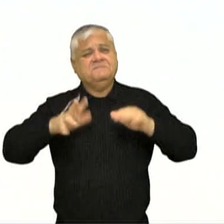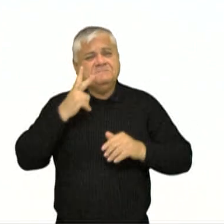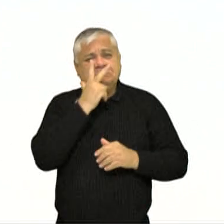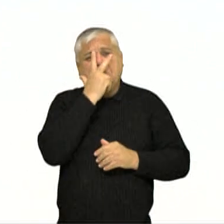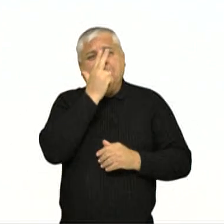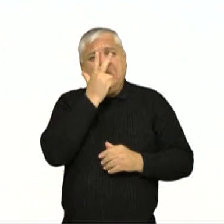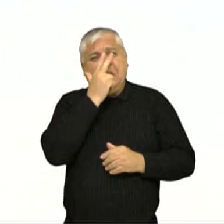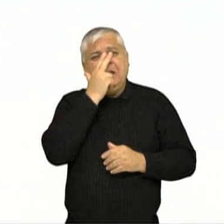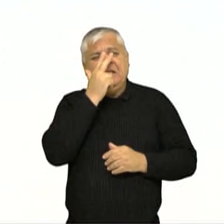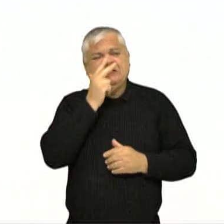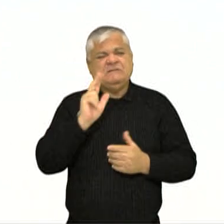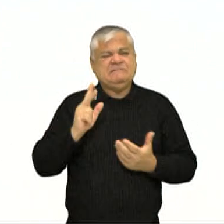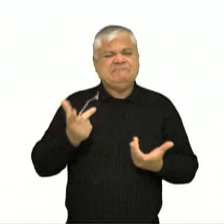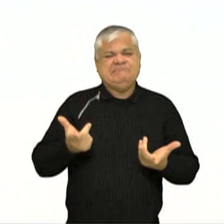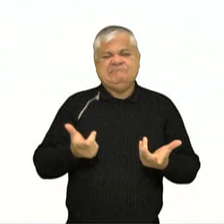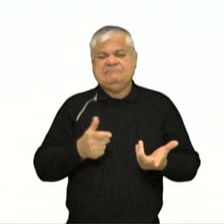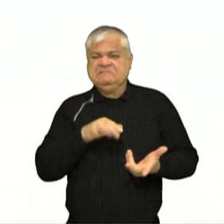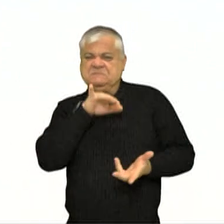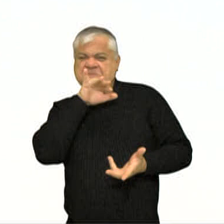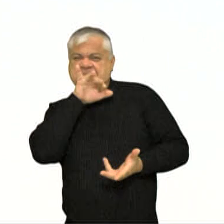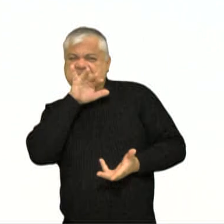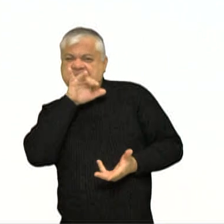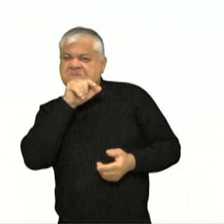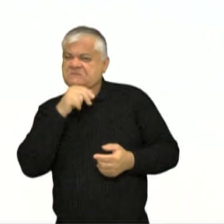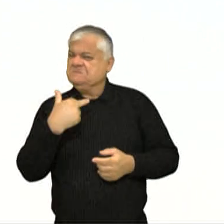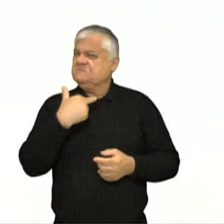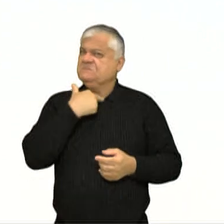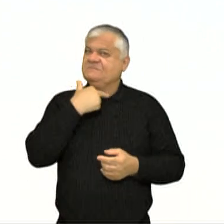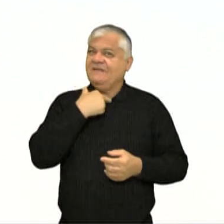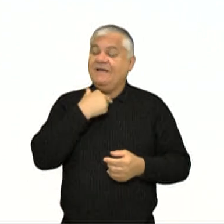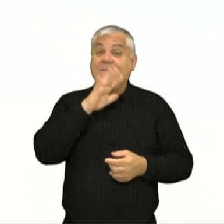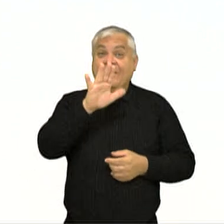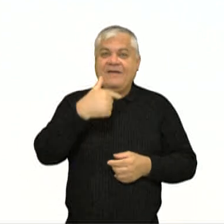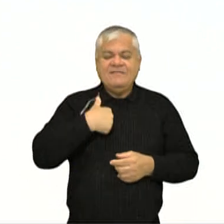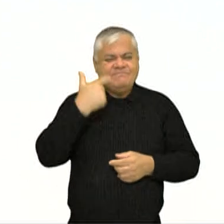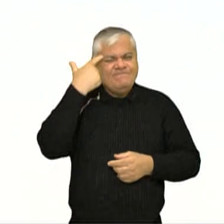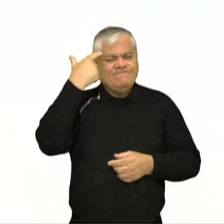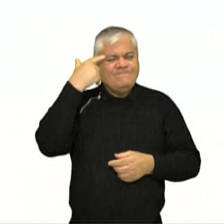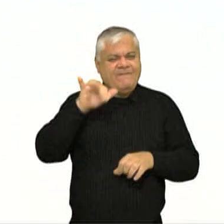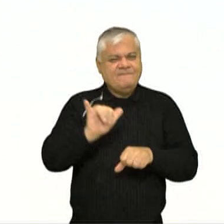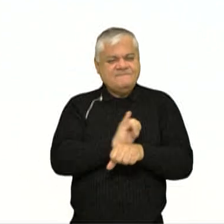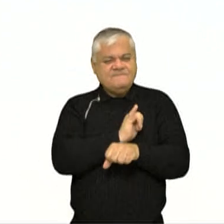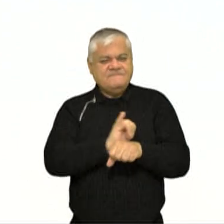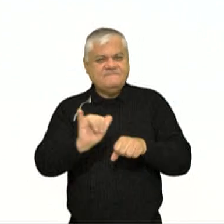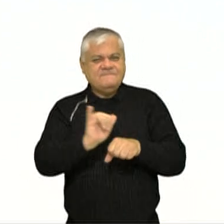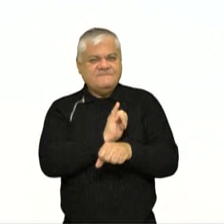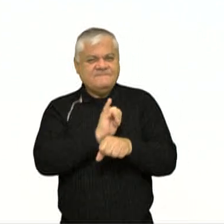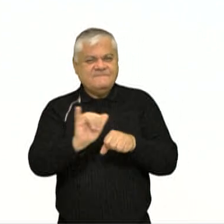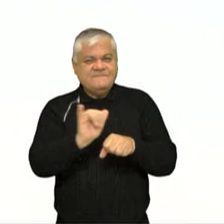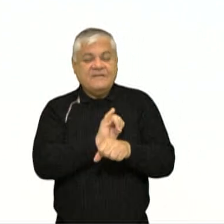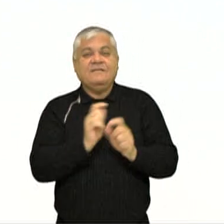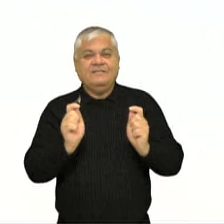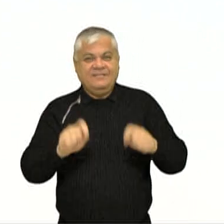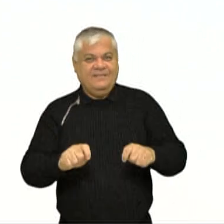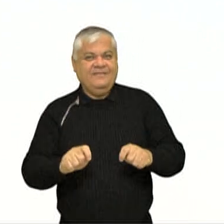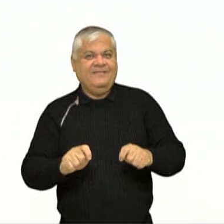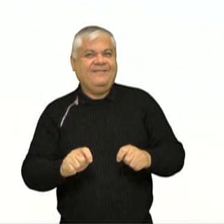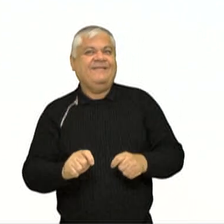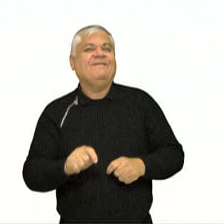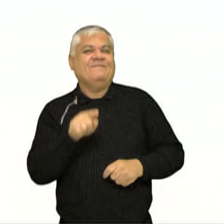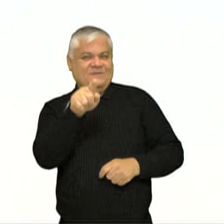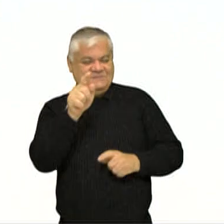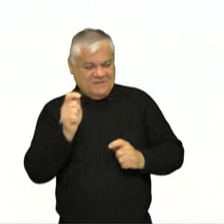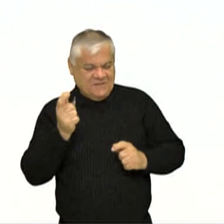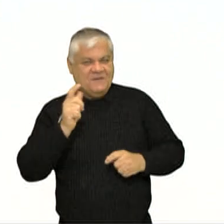parecem desfavoráveis, tá? Então, se você tem uma boa estratégia para o final da partida, você